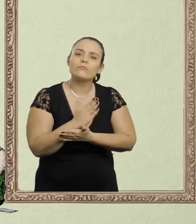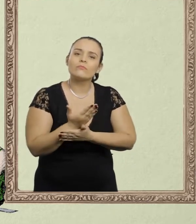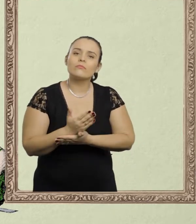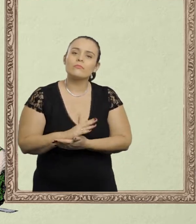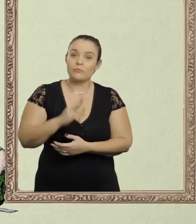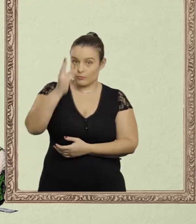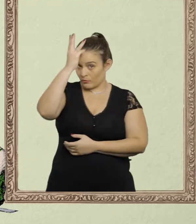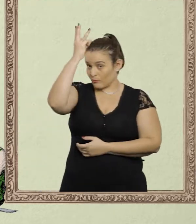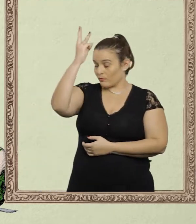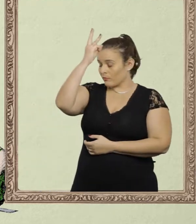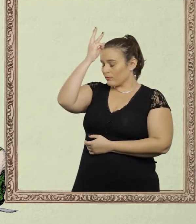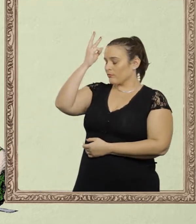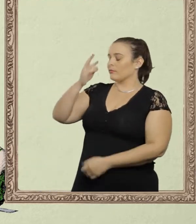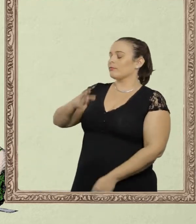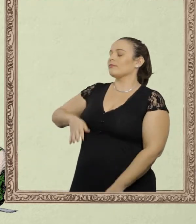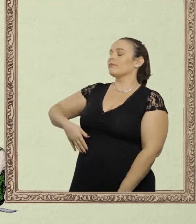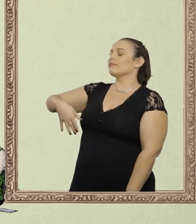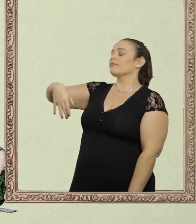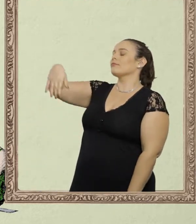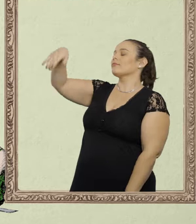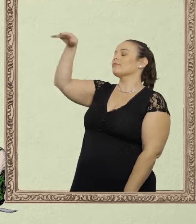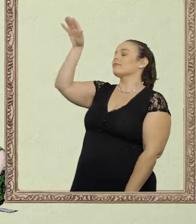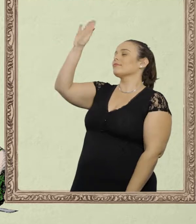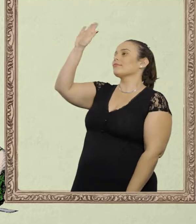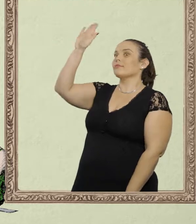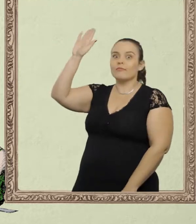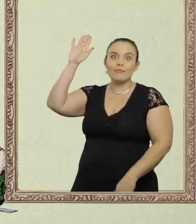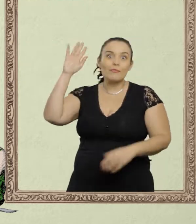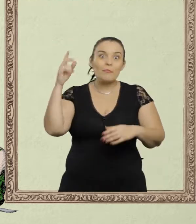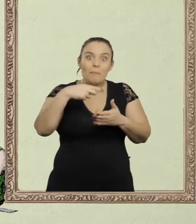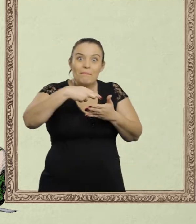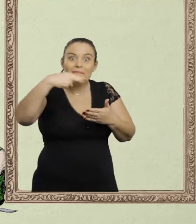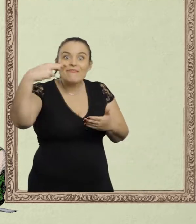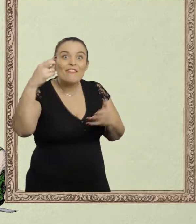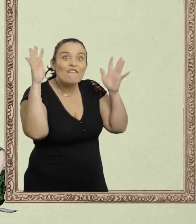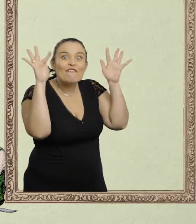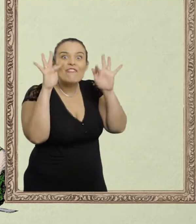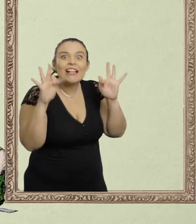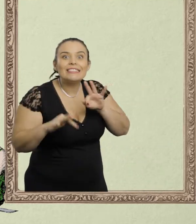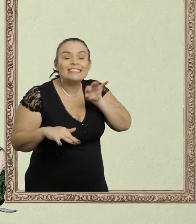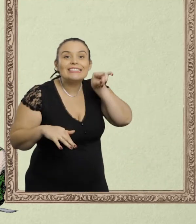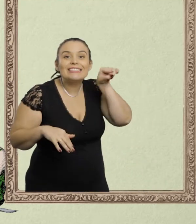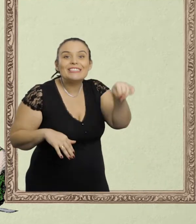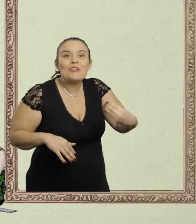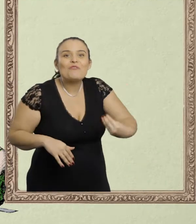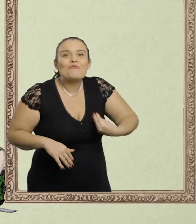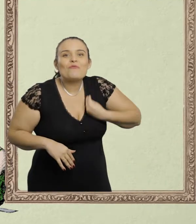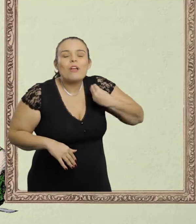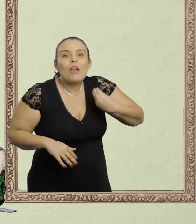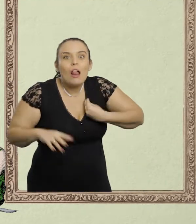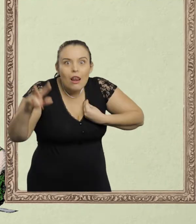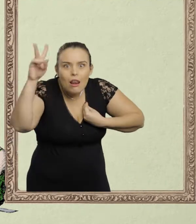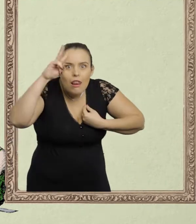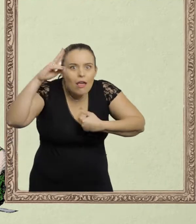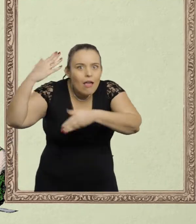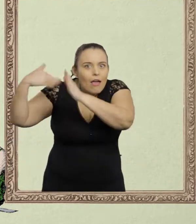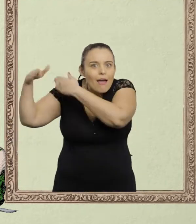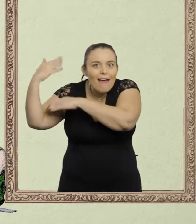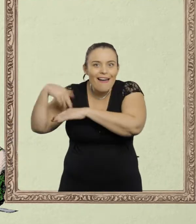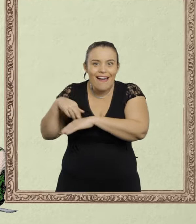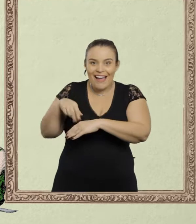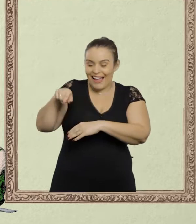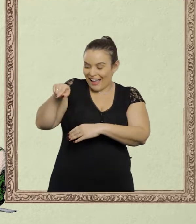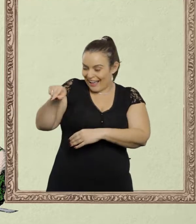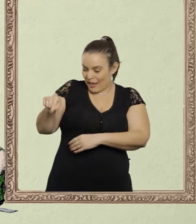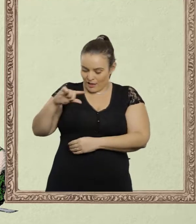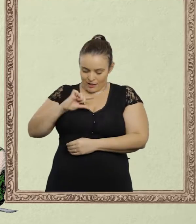Wendy levantou o braço. Peter ficou feliz porque ela estava viva. A flecha bateu no botão que a menina ganhou